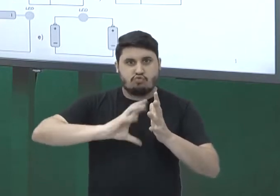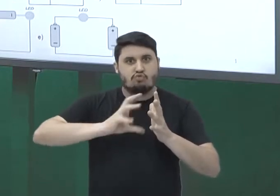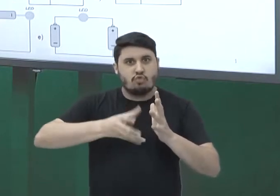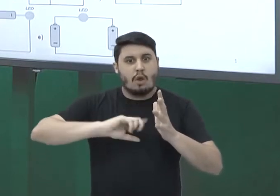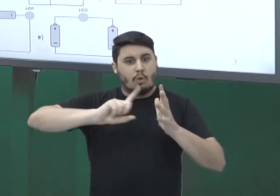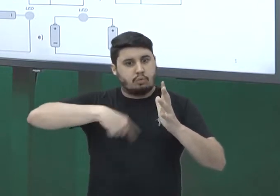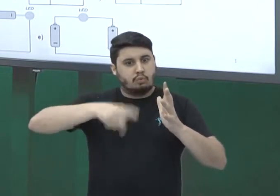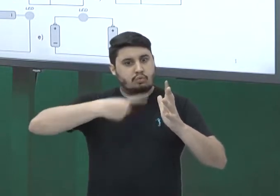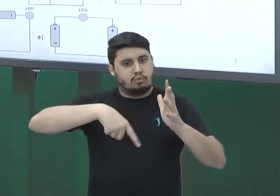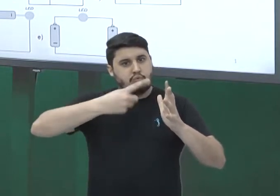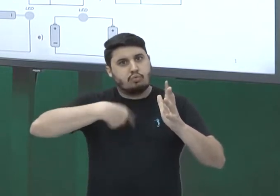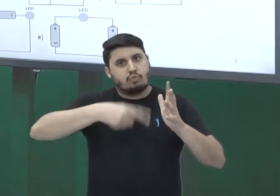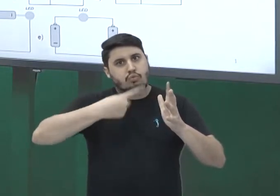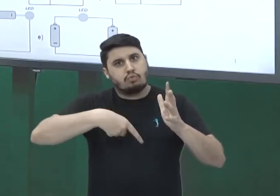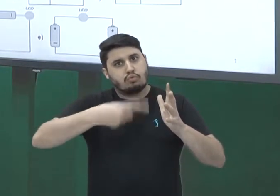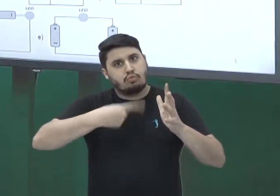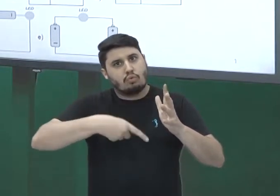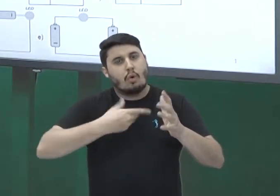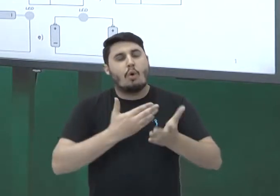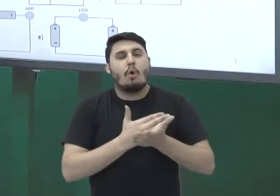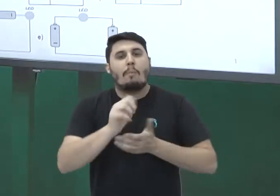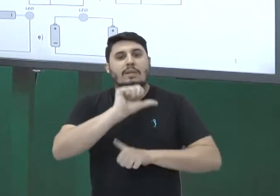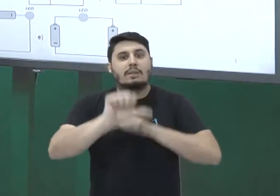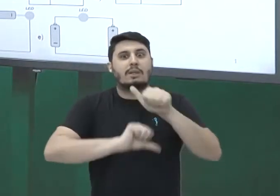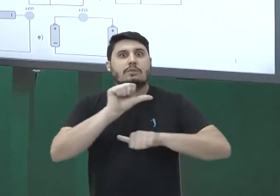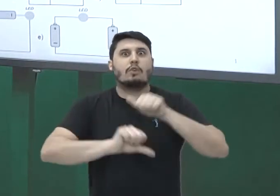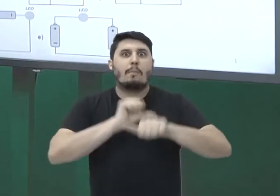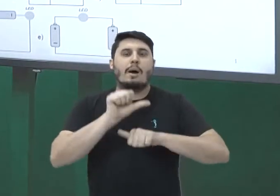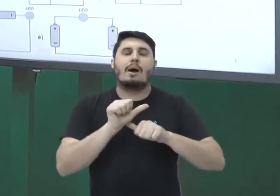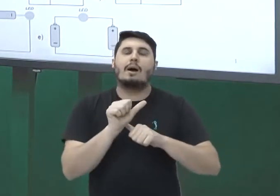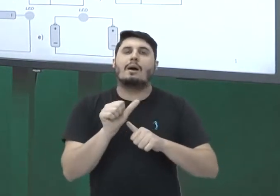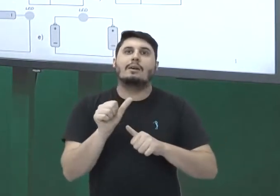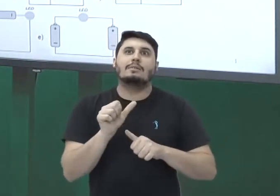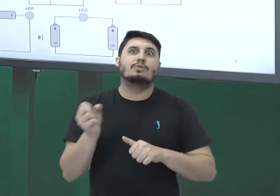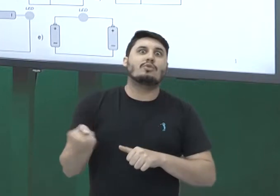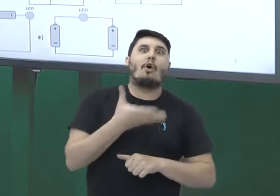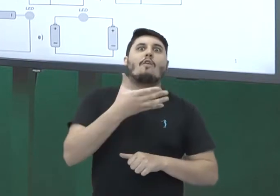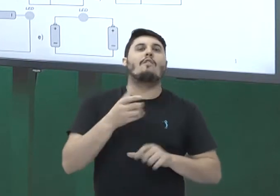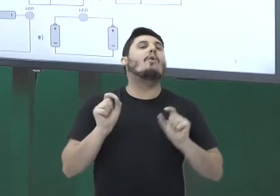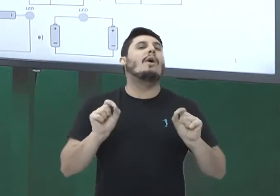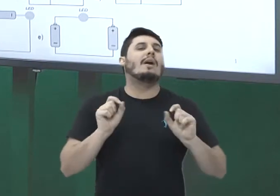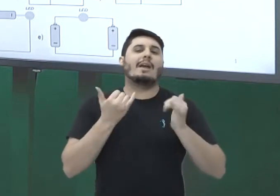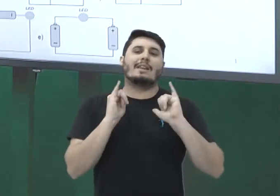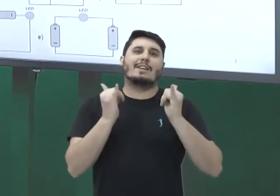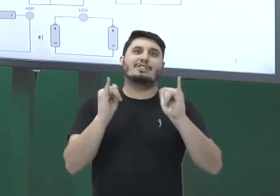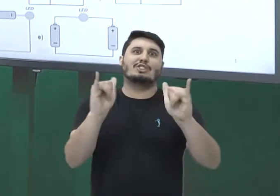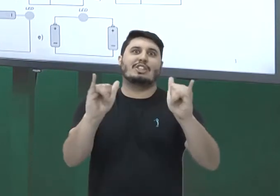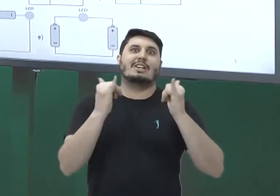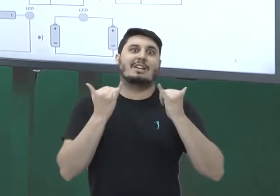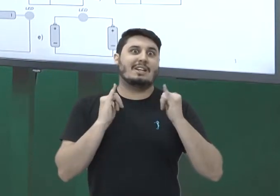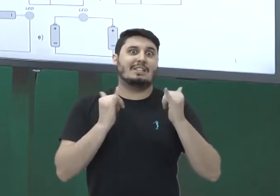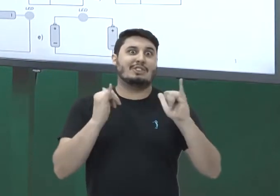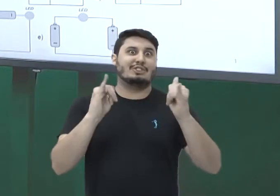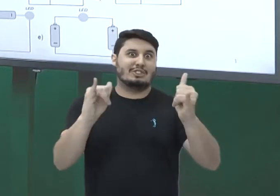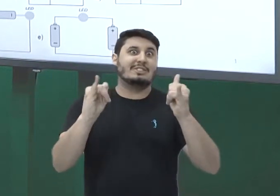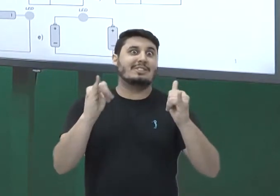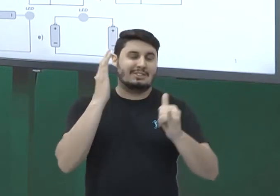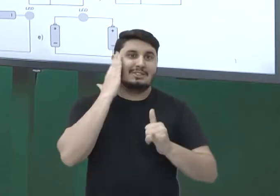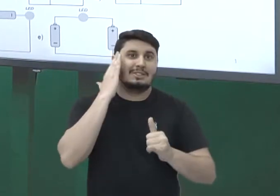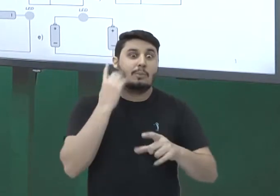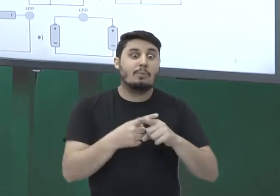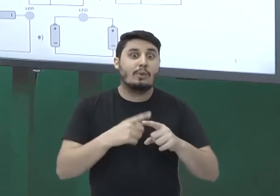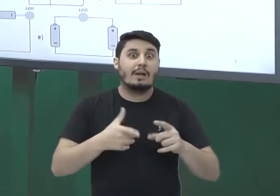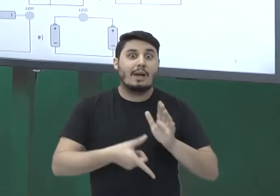começa a transformar essa energia do movimento em uma energia elétrica, certo? Então o movimento daquelas